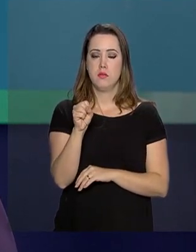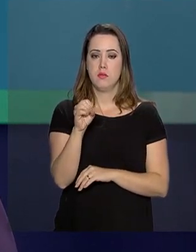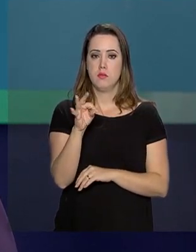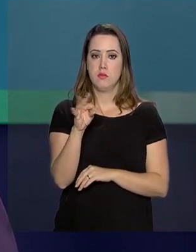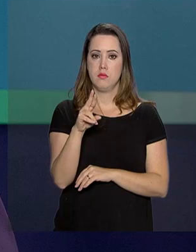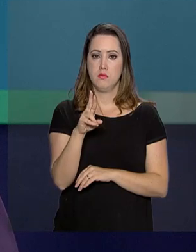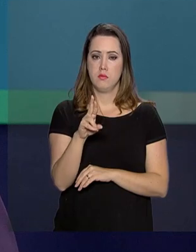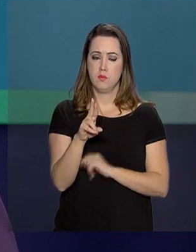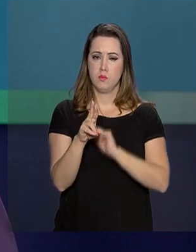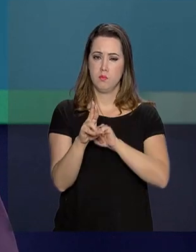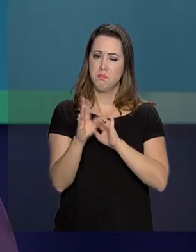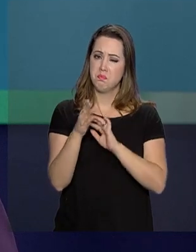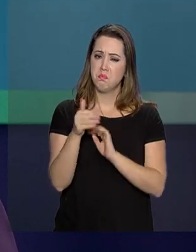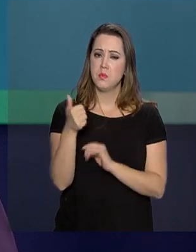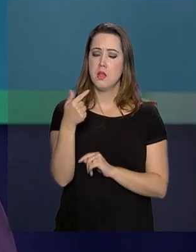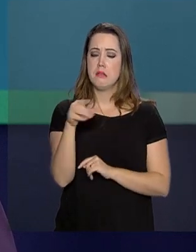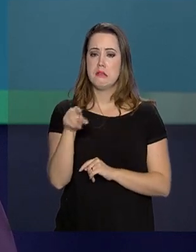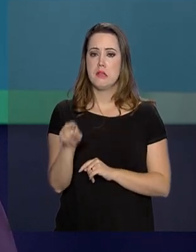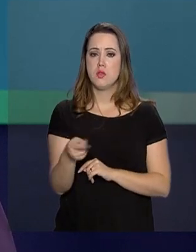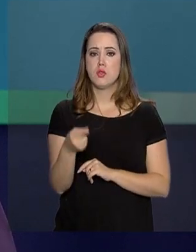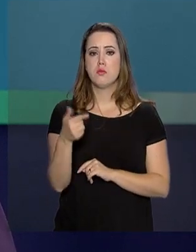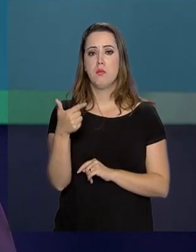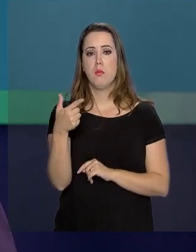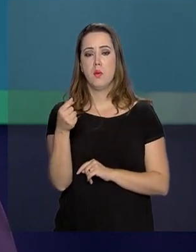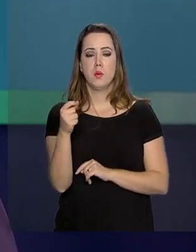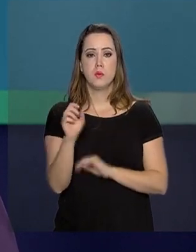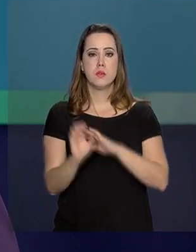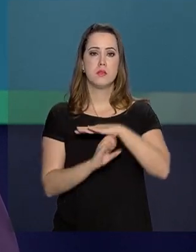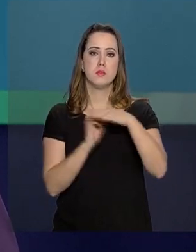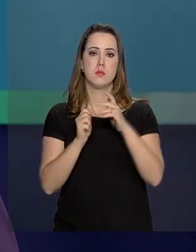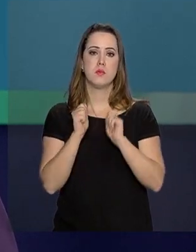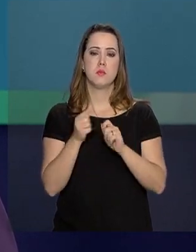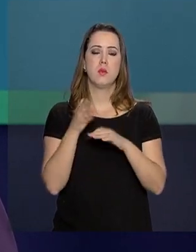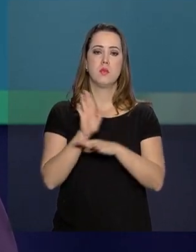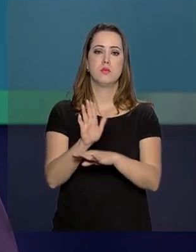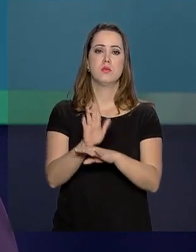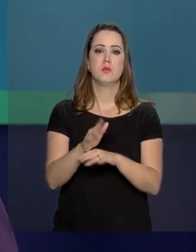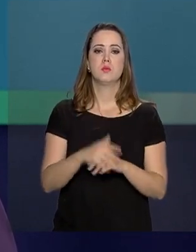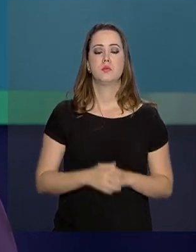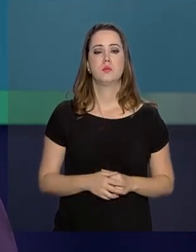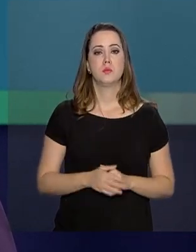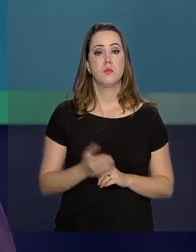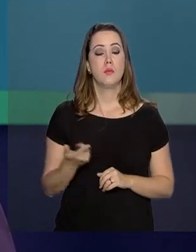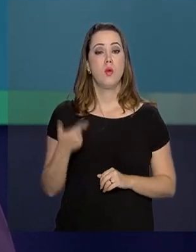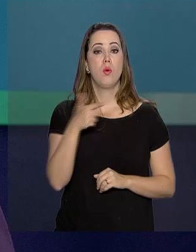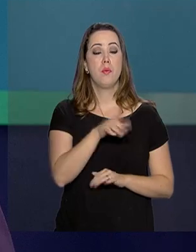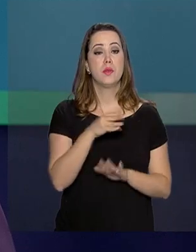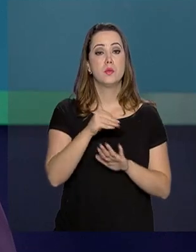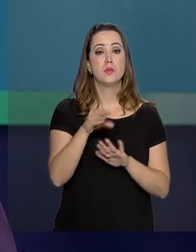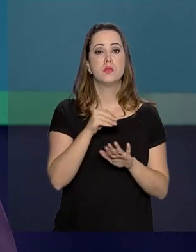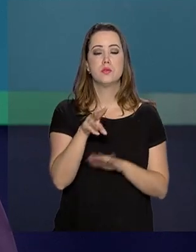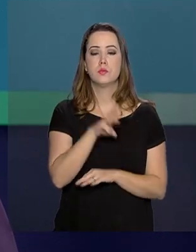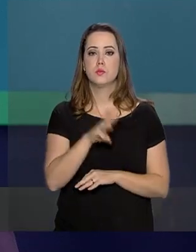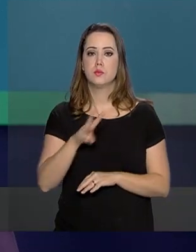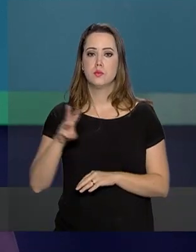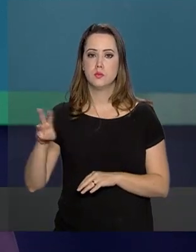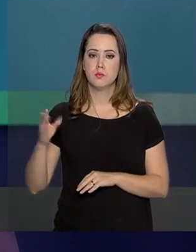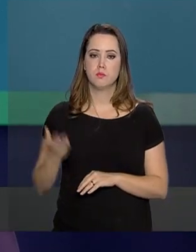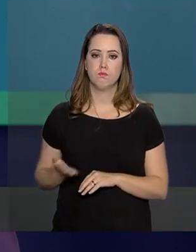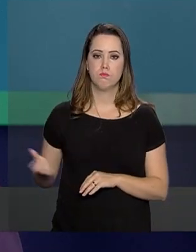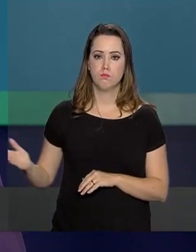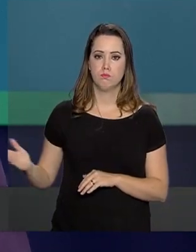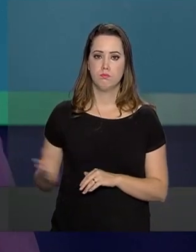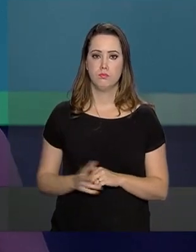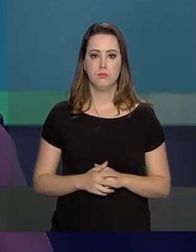Ministério do Turismo cerca de 7.200 empresários podem ser beneficiados mais informações no site